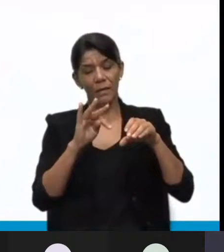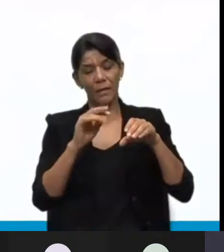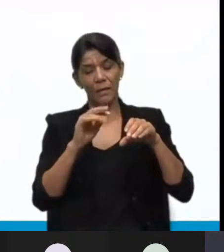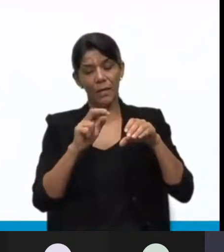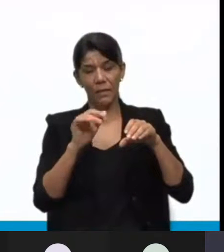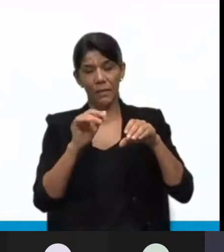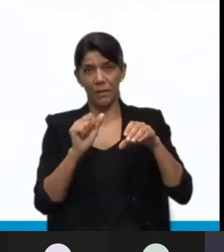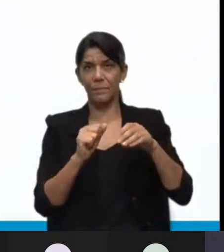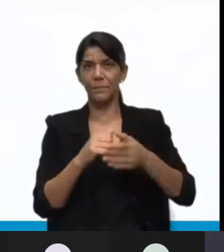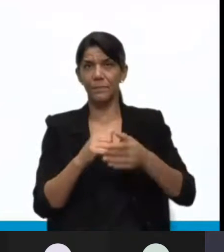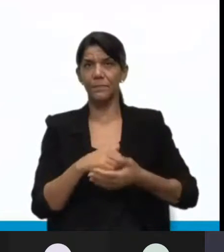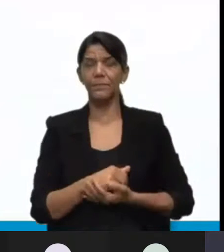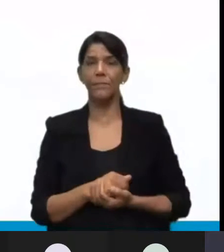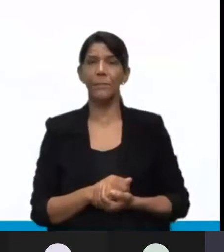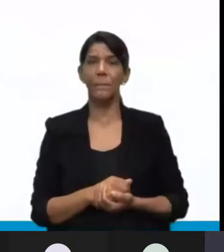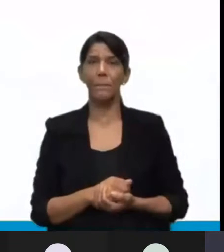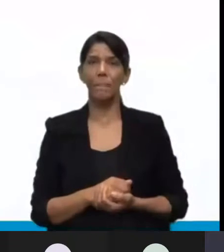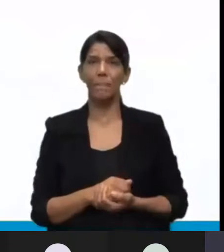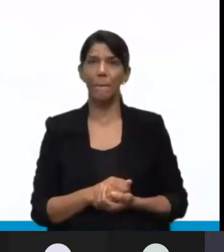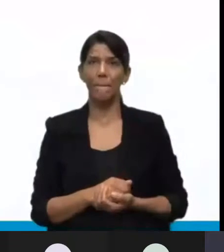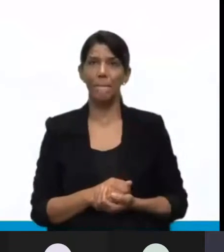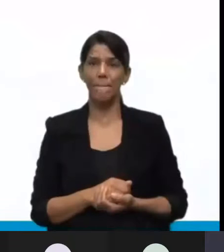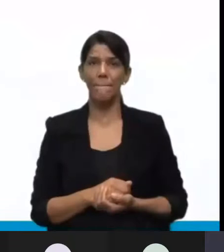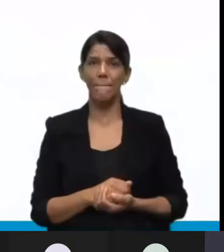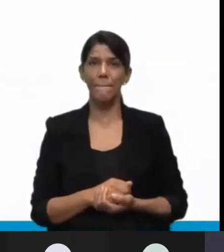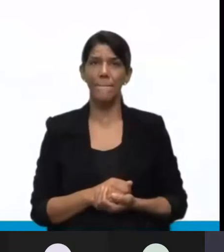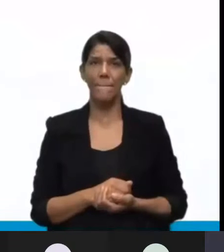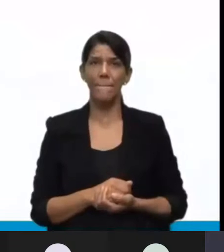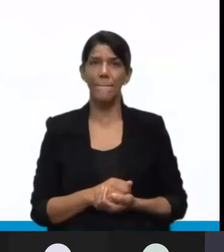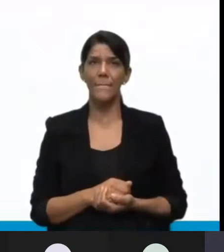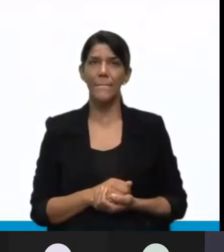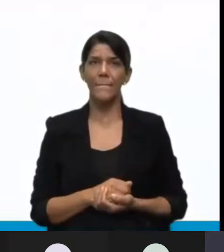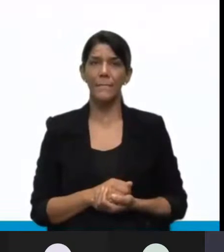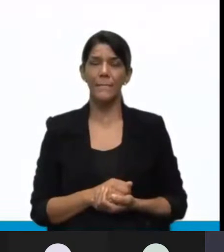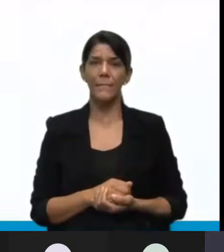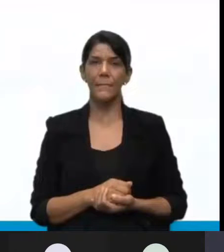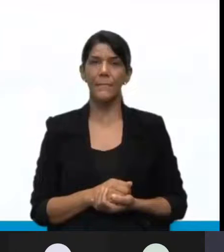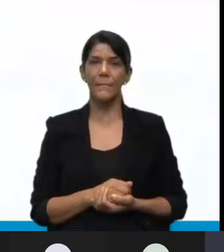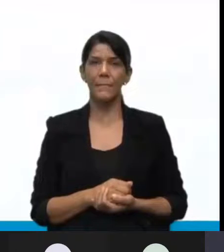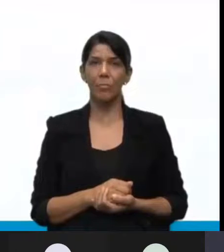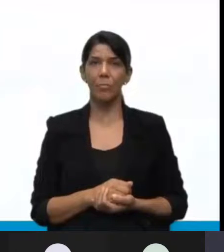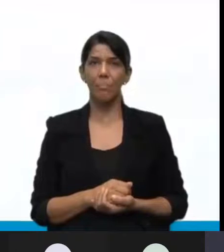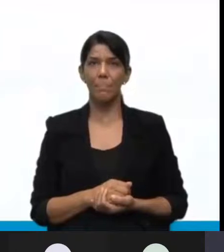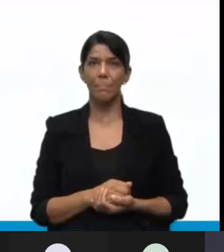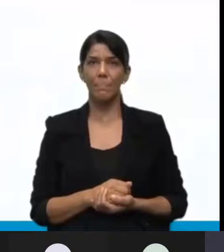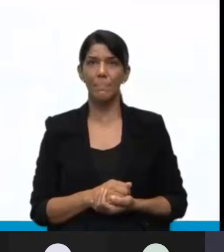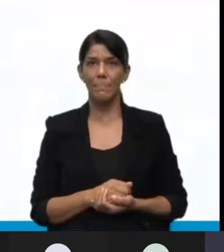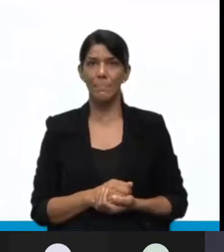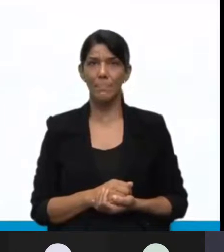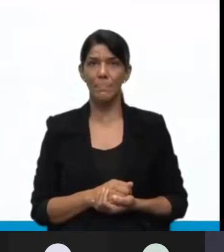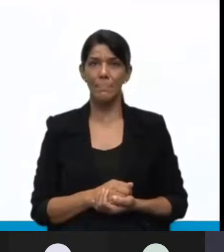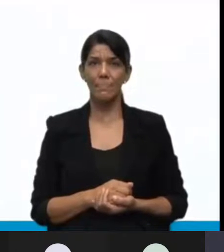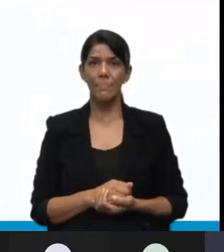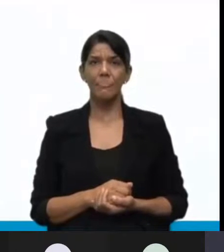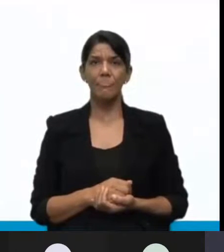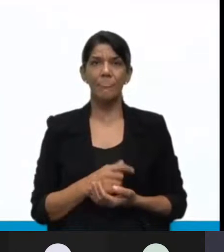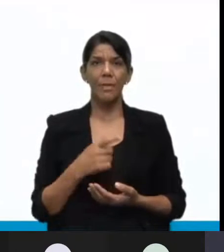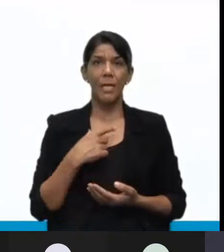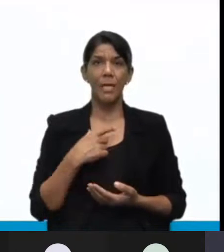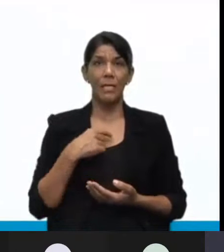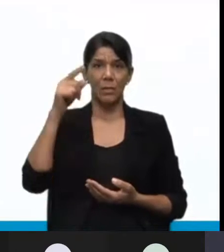artéria, ok? Aumentando aqui um pouquinho só para a gente observar melhor. Então, aqui eu tenho, ó, exatamente